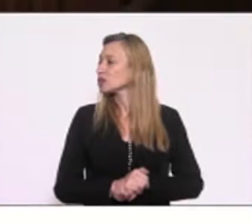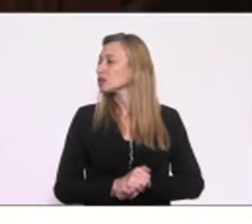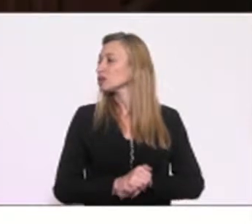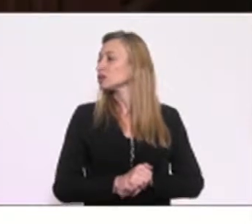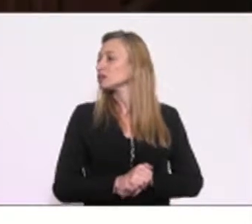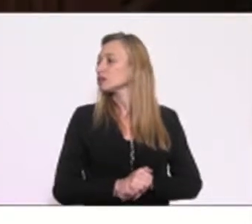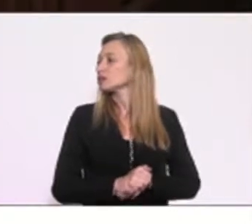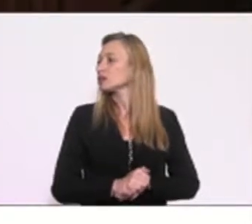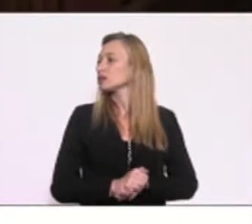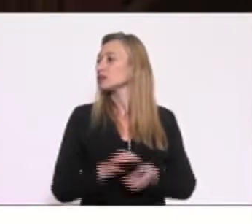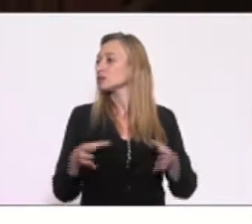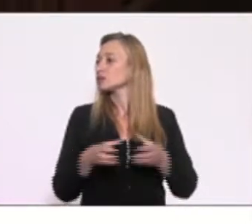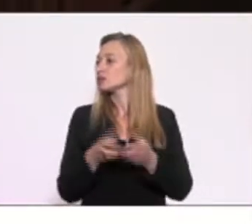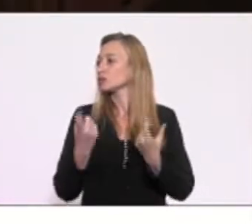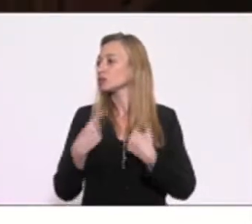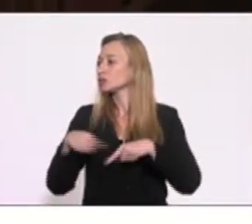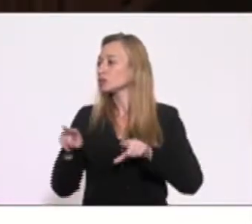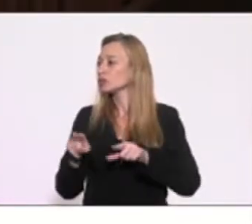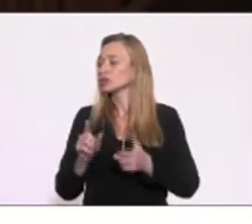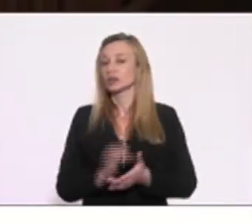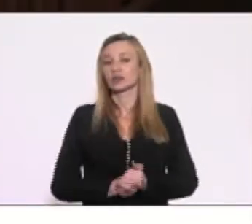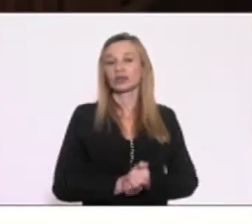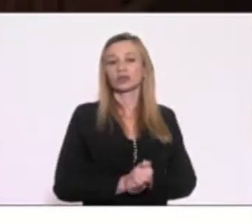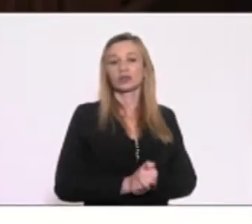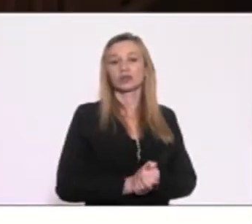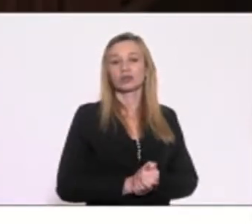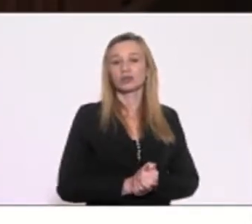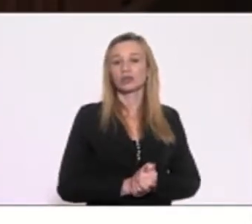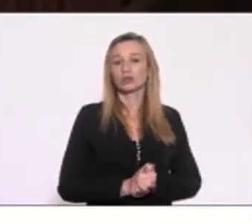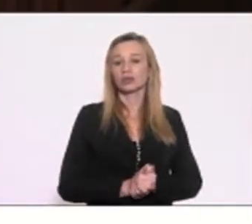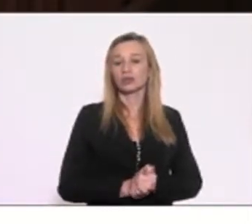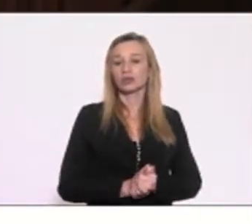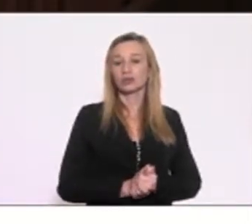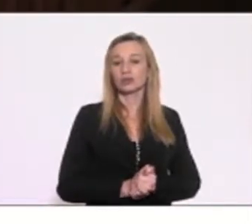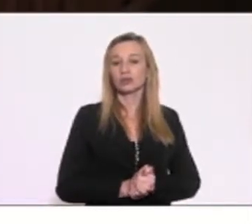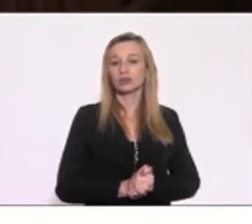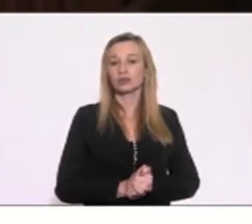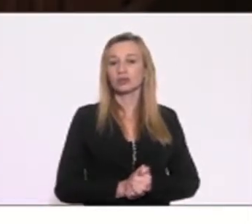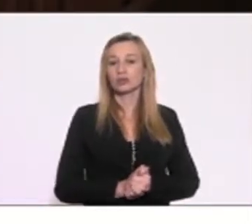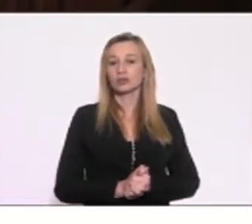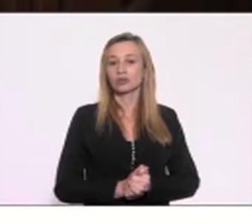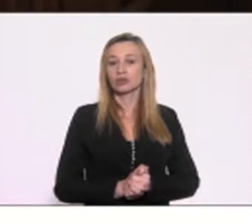a oposição que está entrando